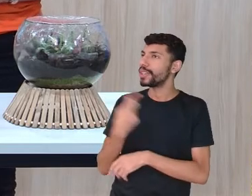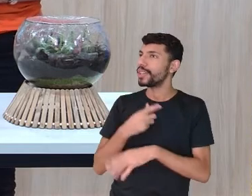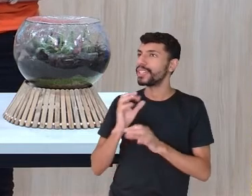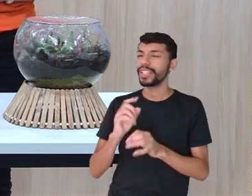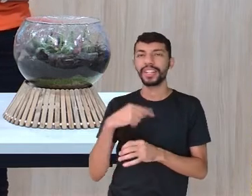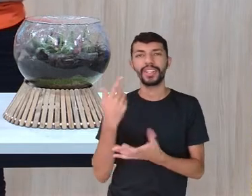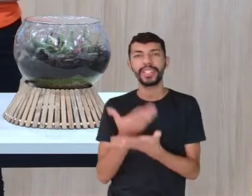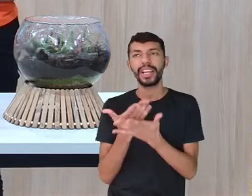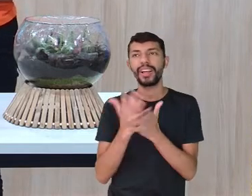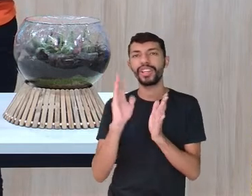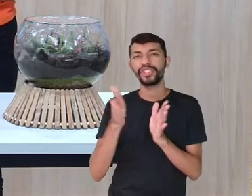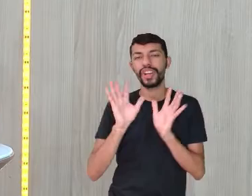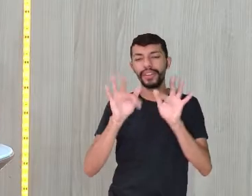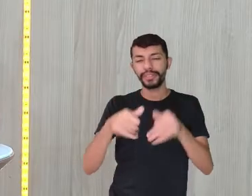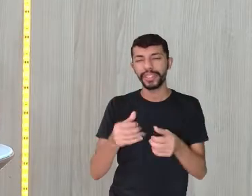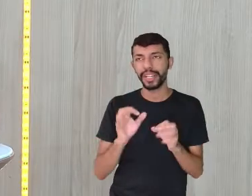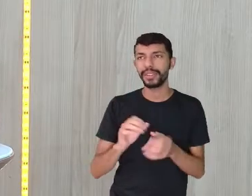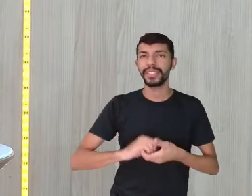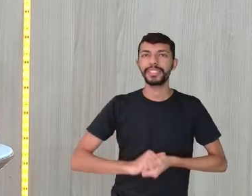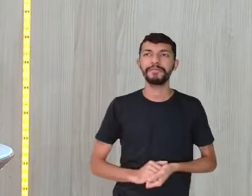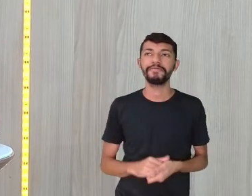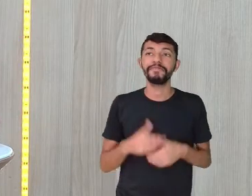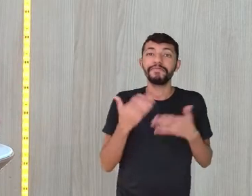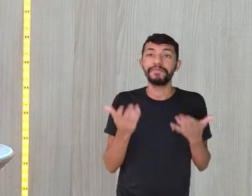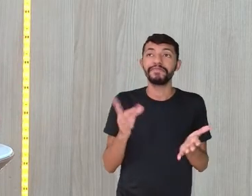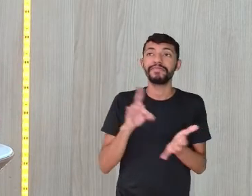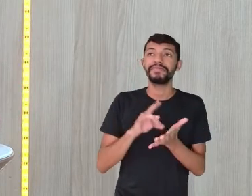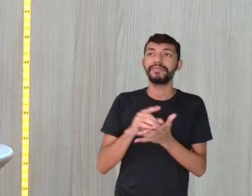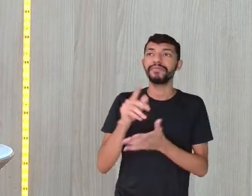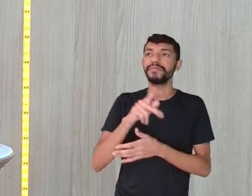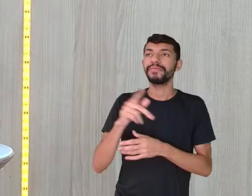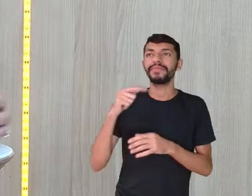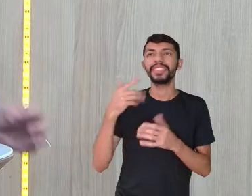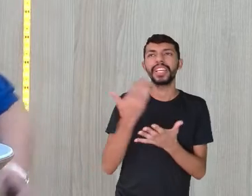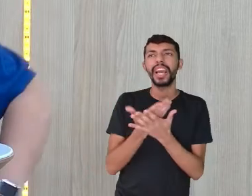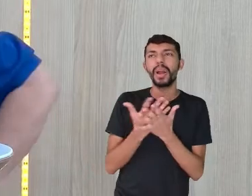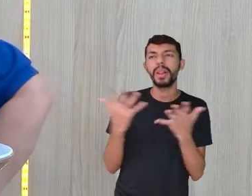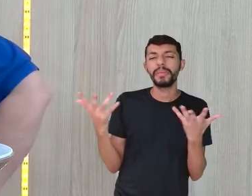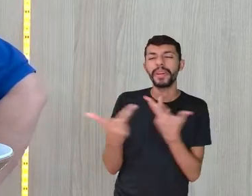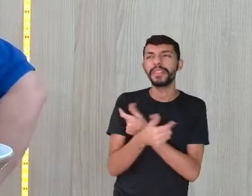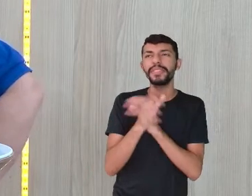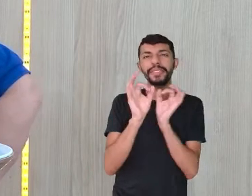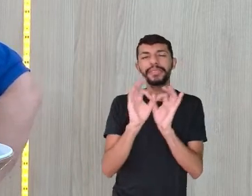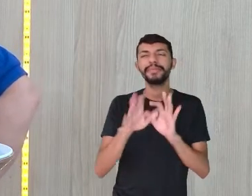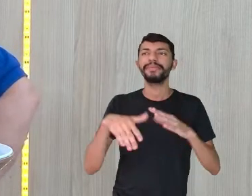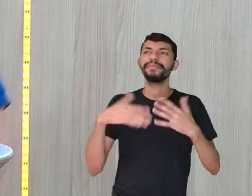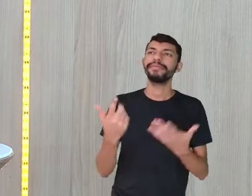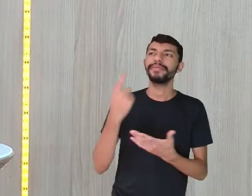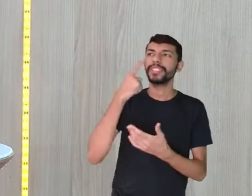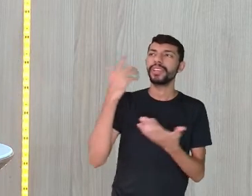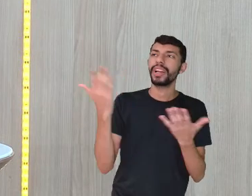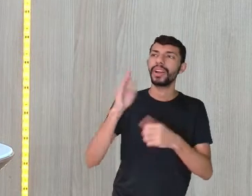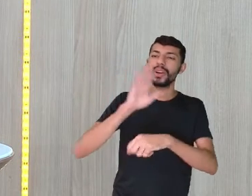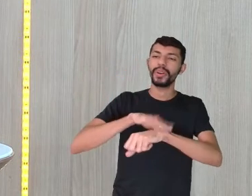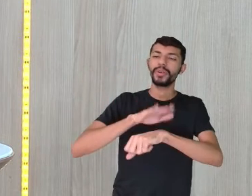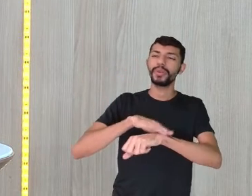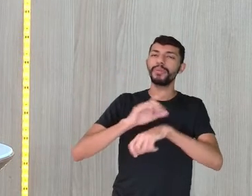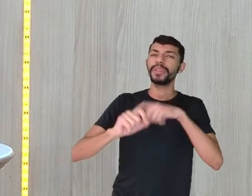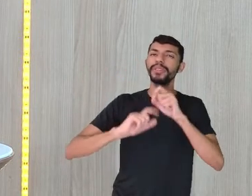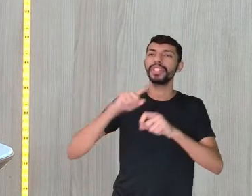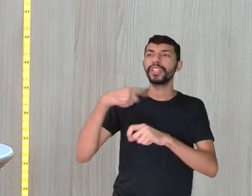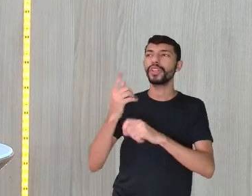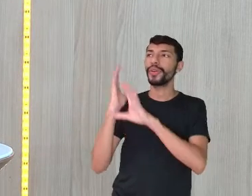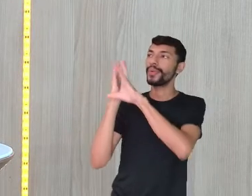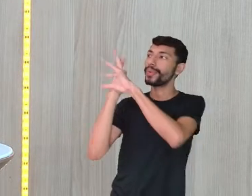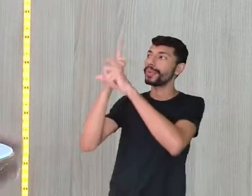aula já está no finalzinho. Pois é, professora Cláudia, que aula maravilhosa, né, gente? Então, é hora de rever,